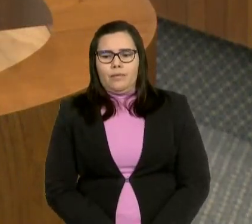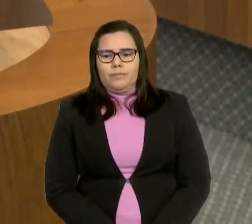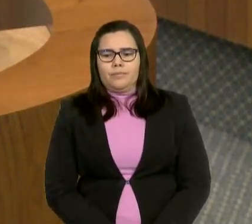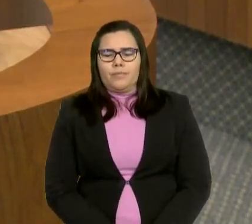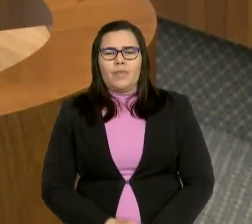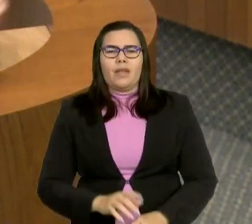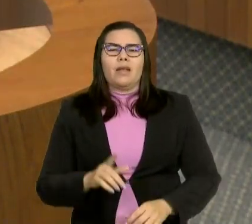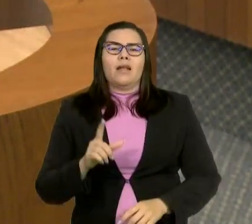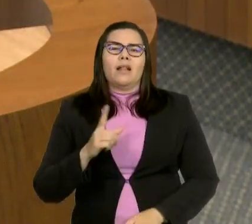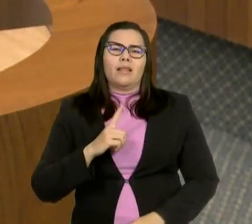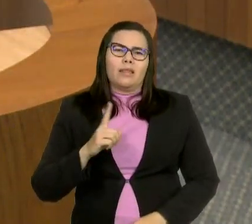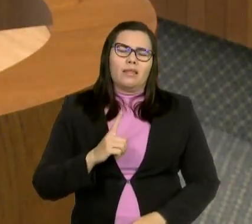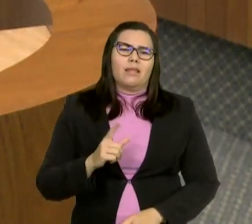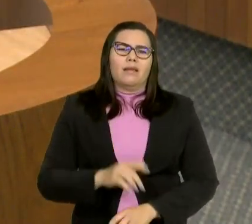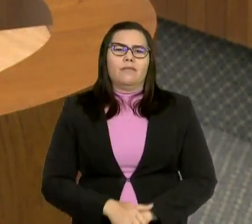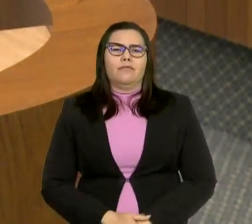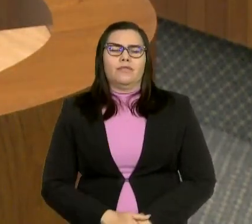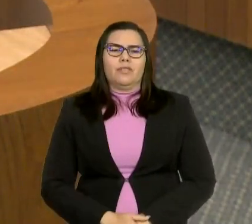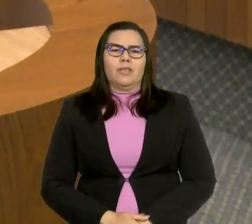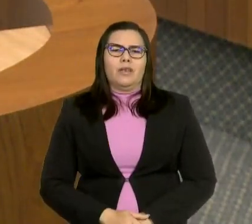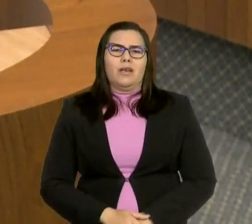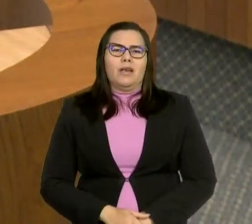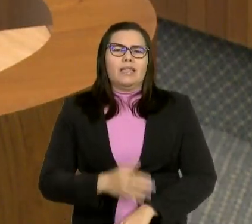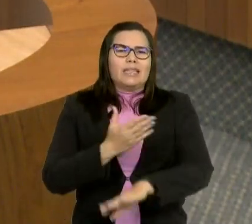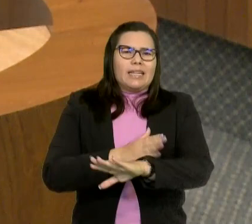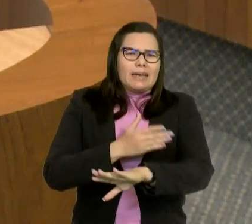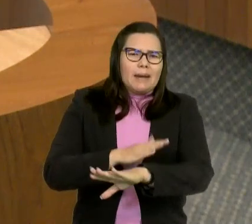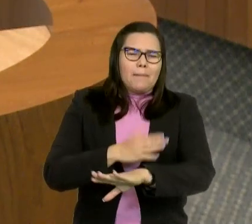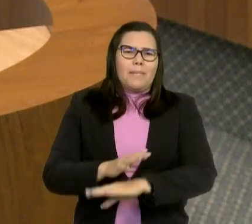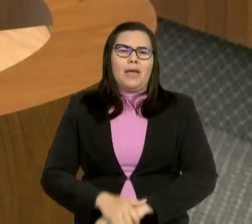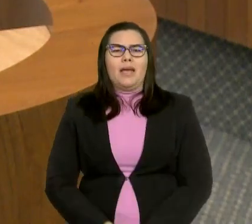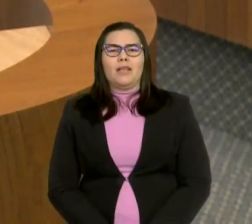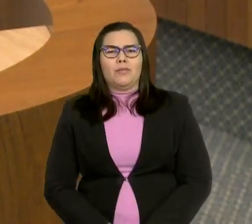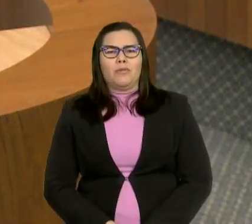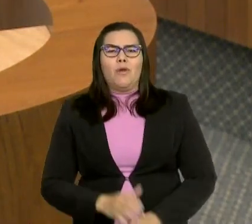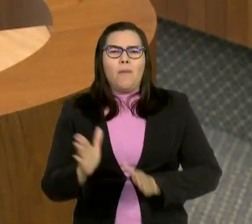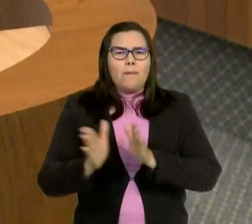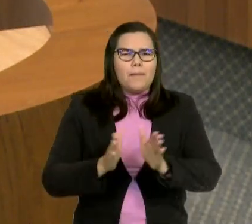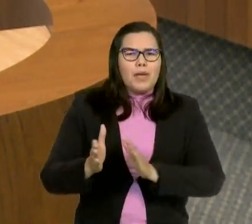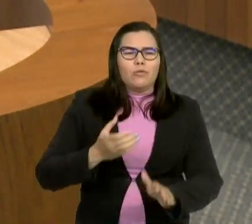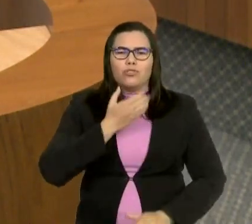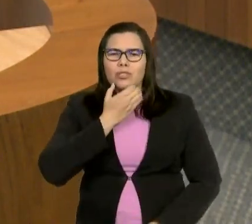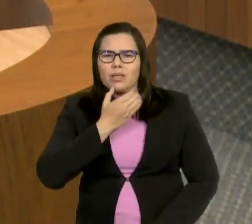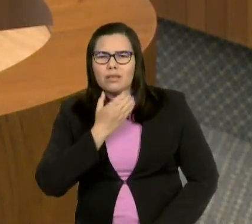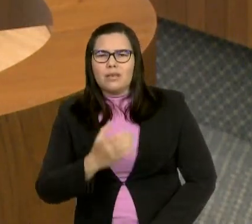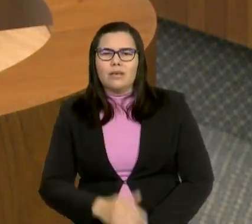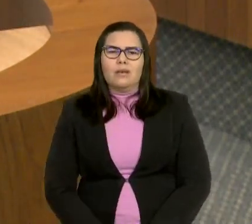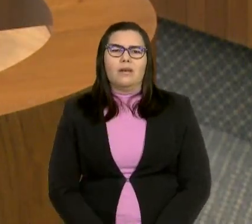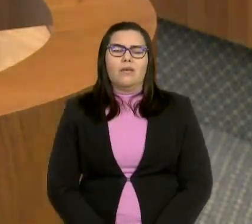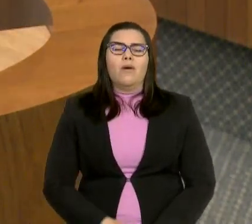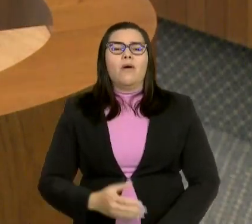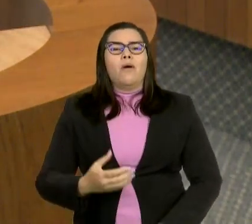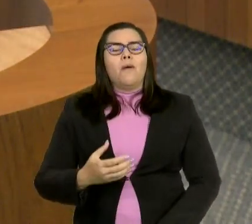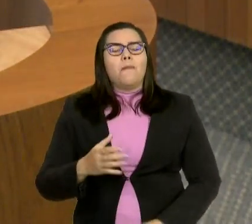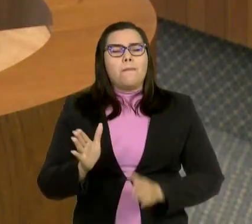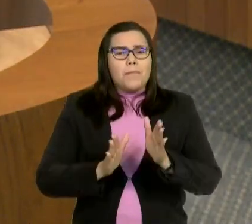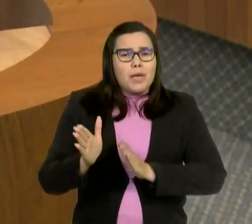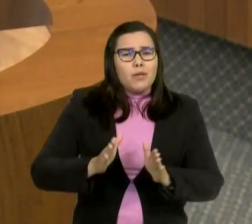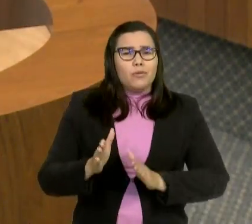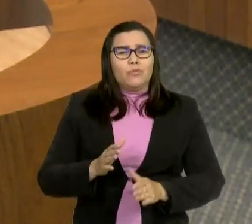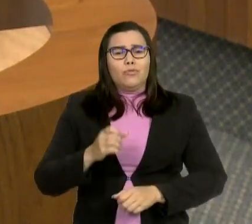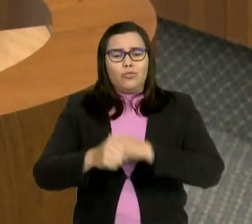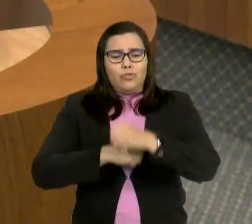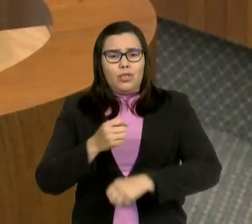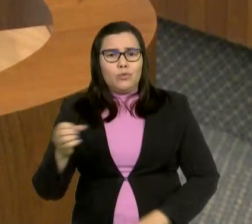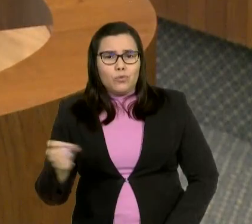Natal, Réveillon, Carnaval, e não tem um cronograma para a finalização do curso de formação da Polícia Militar. Reclamam também